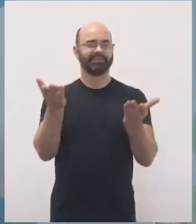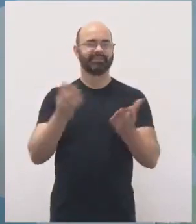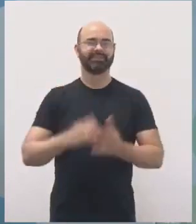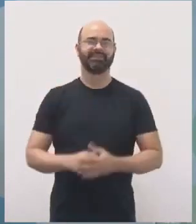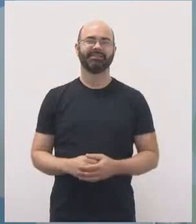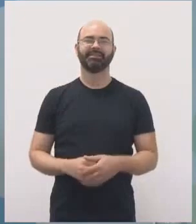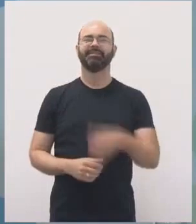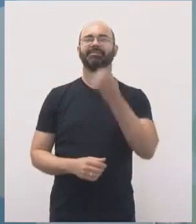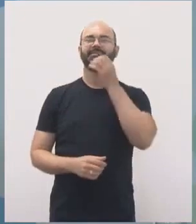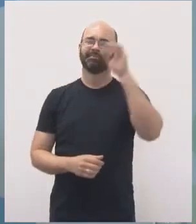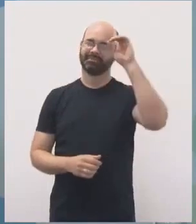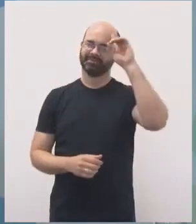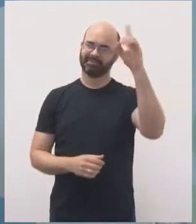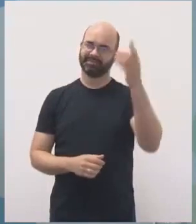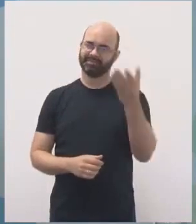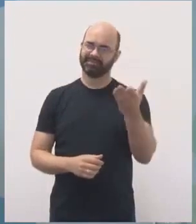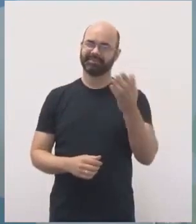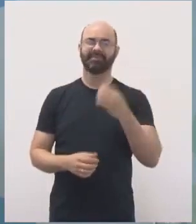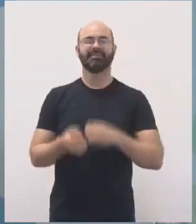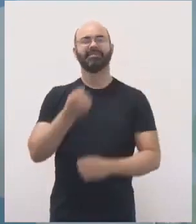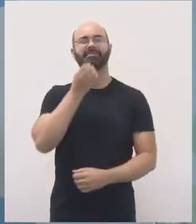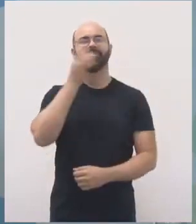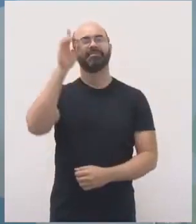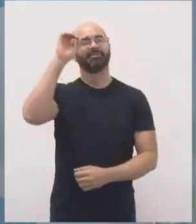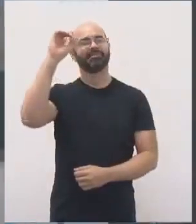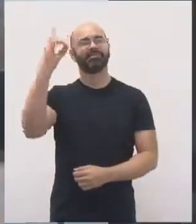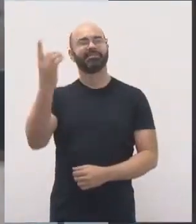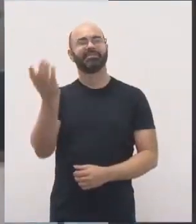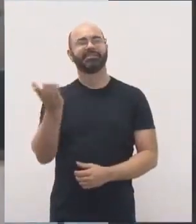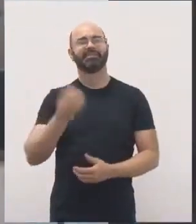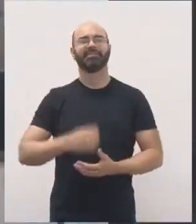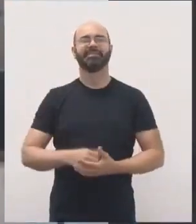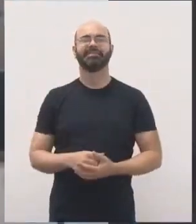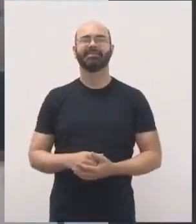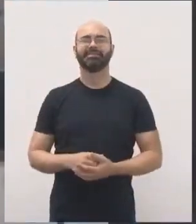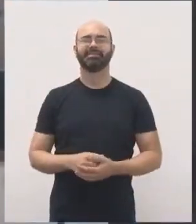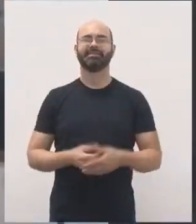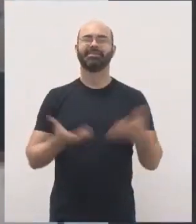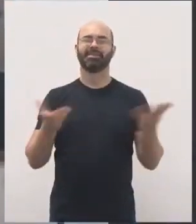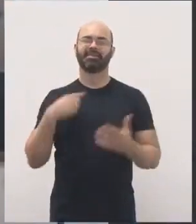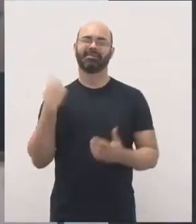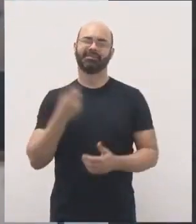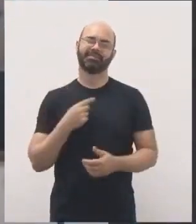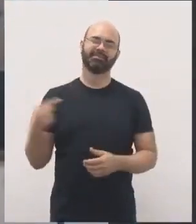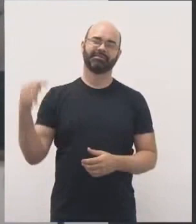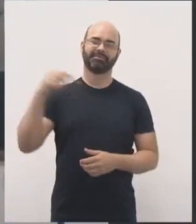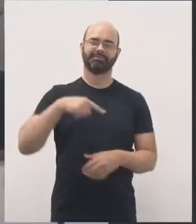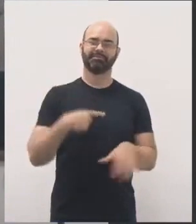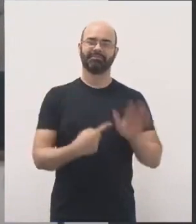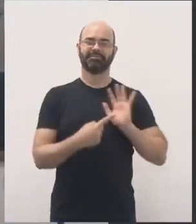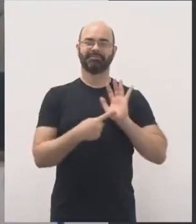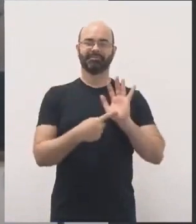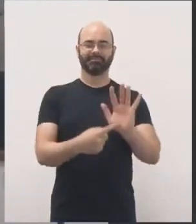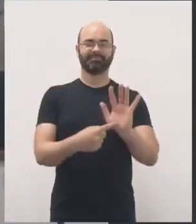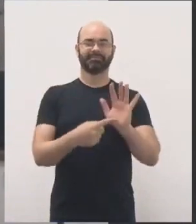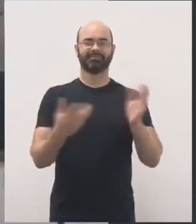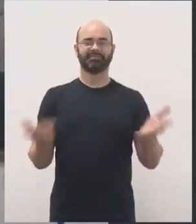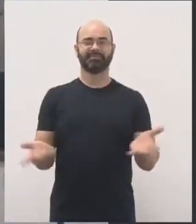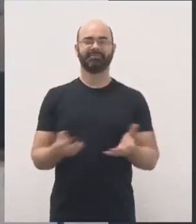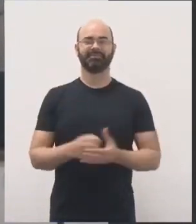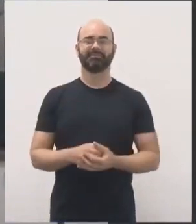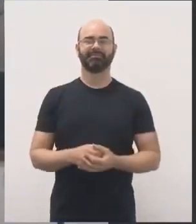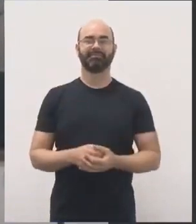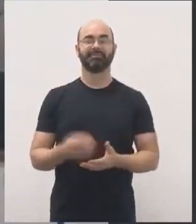Bom dia. Bom dia, pessoal. Hoje nós estamos aqui para apresentar, então, uma pauta